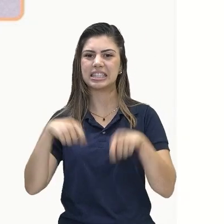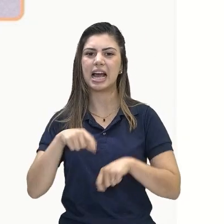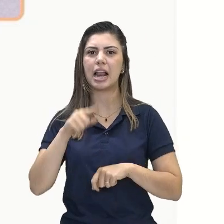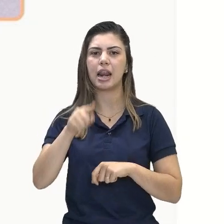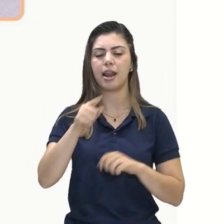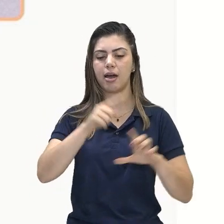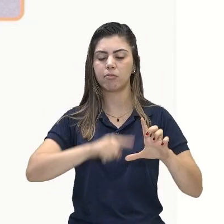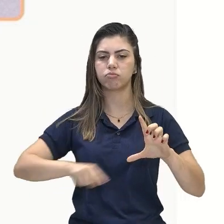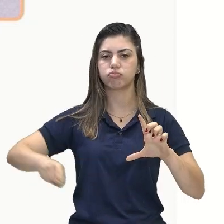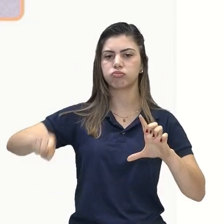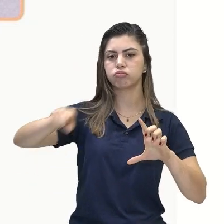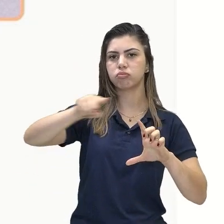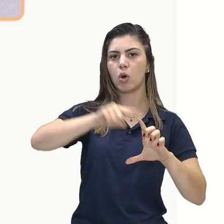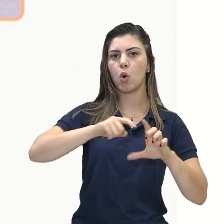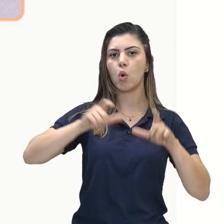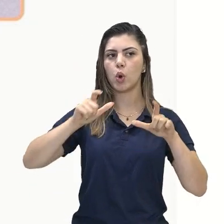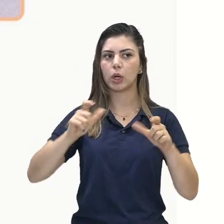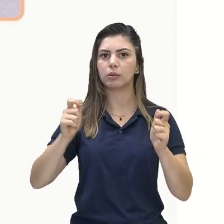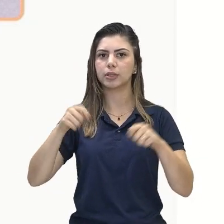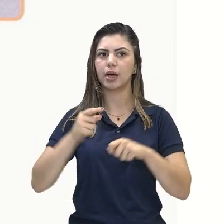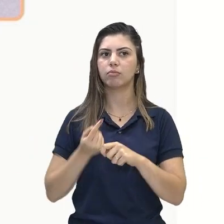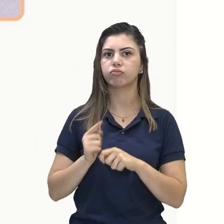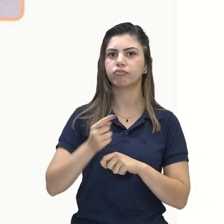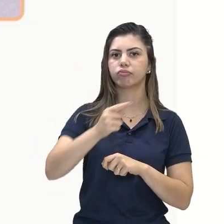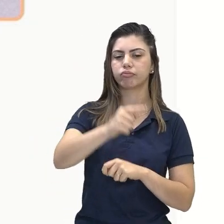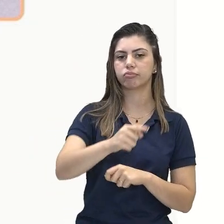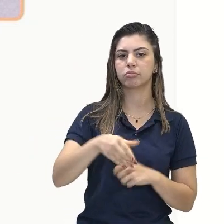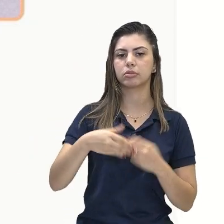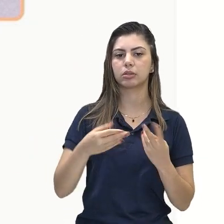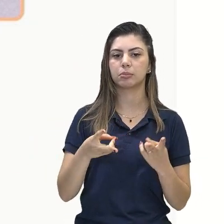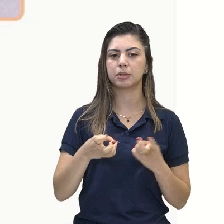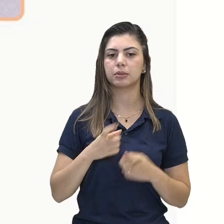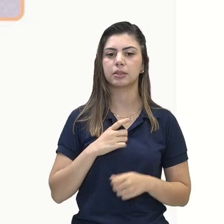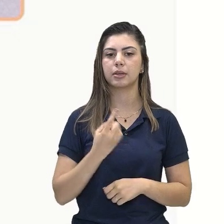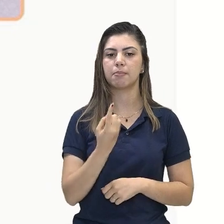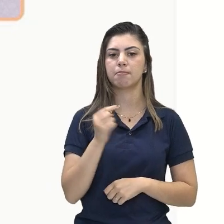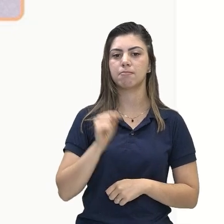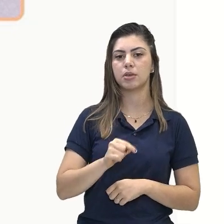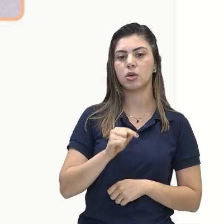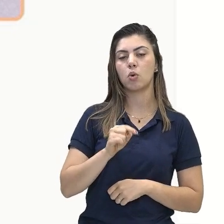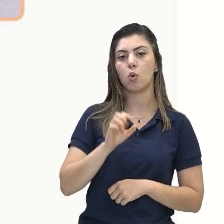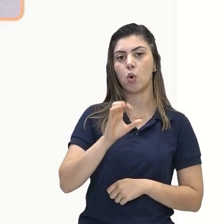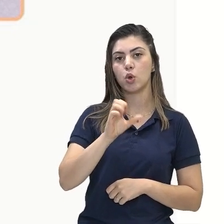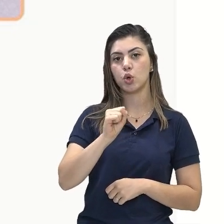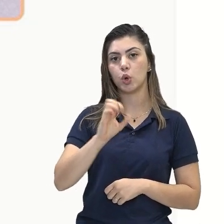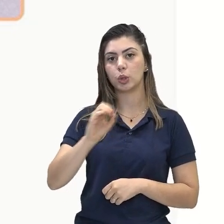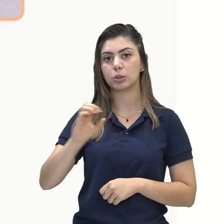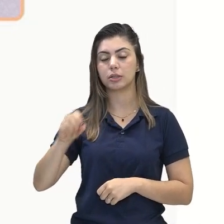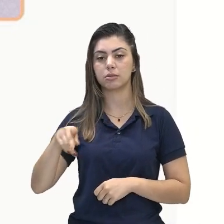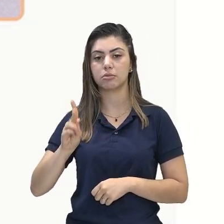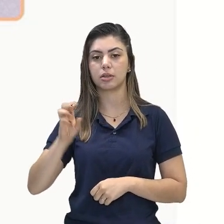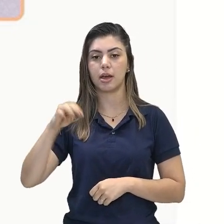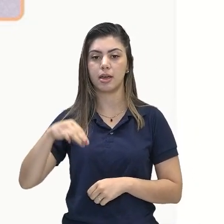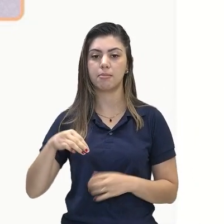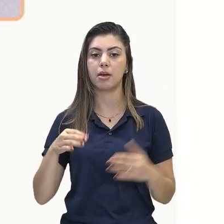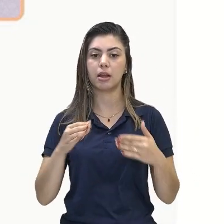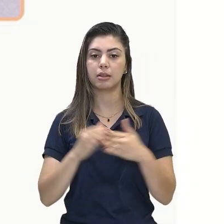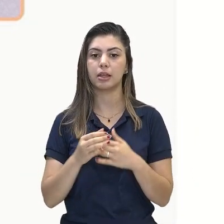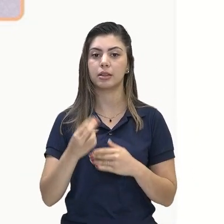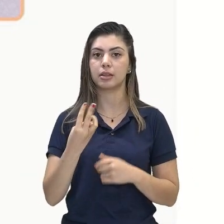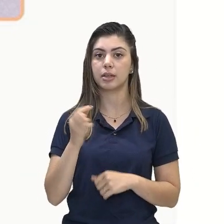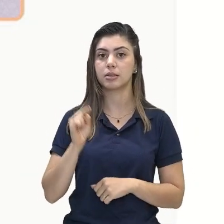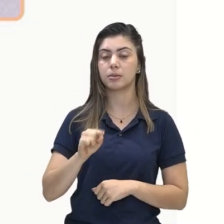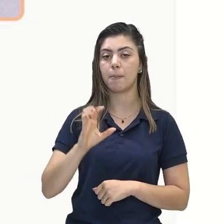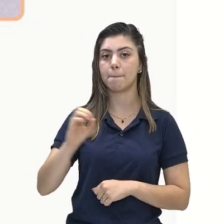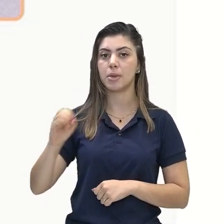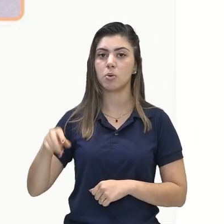ação dos mísseis soviéticos, ele era de cerca de 1.800 quilômetros e 3.000 quilômetros. Então,